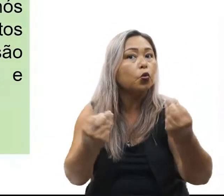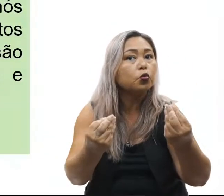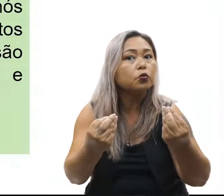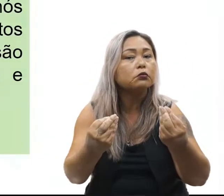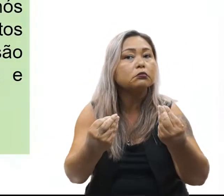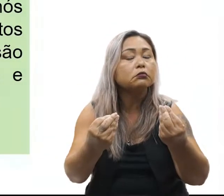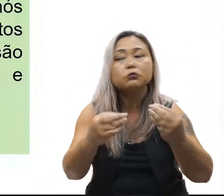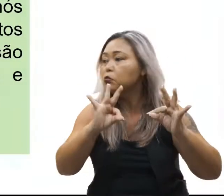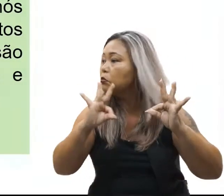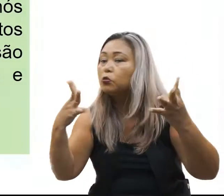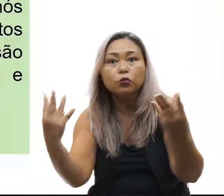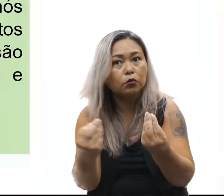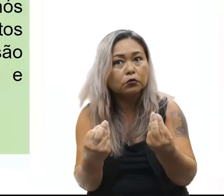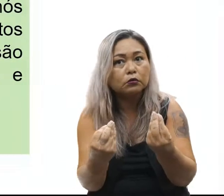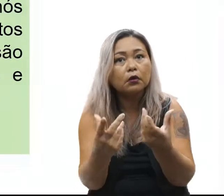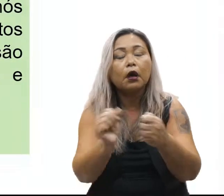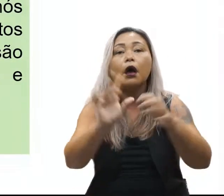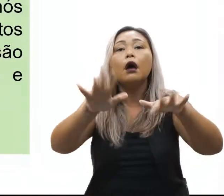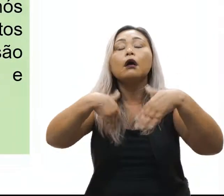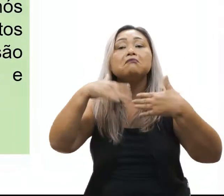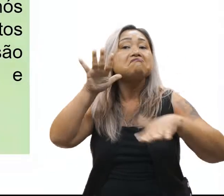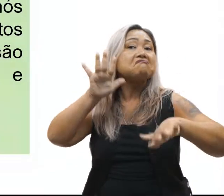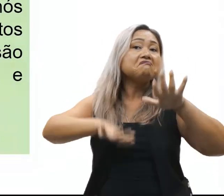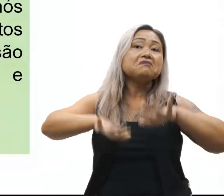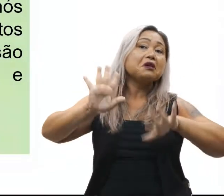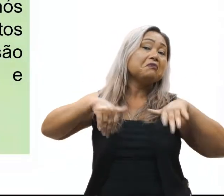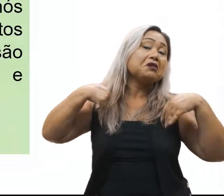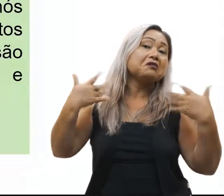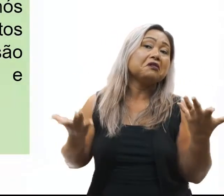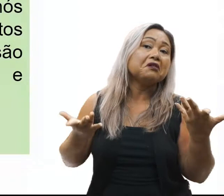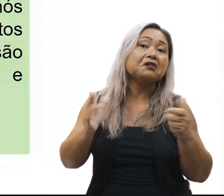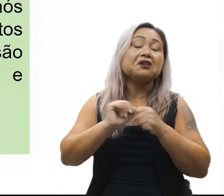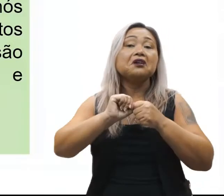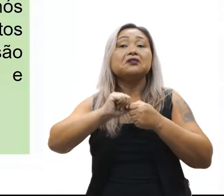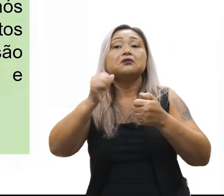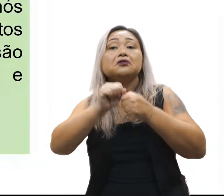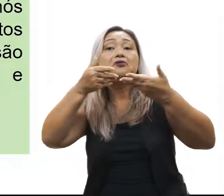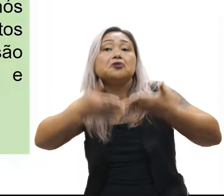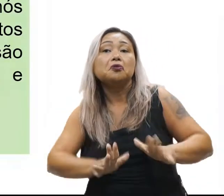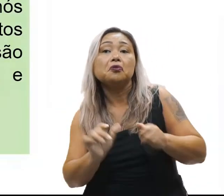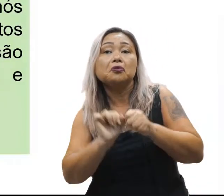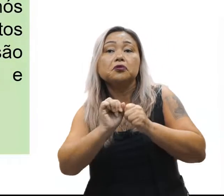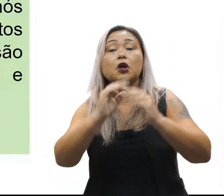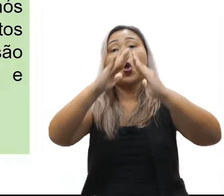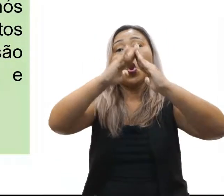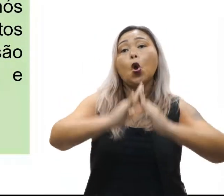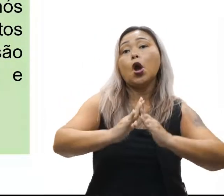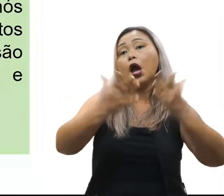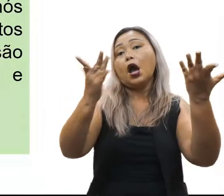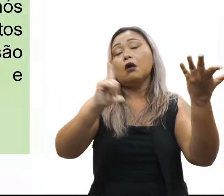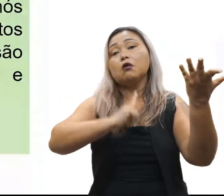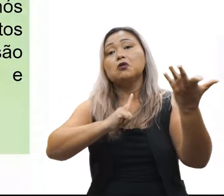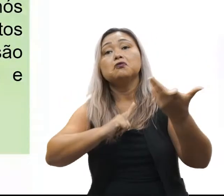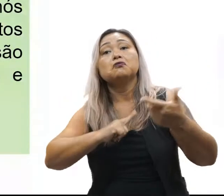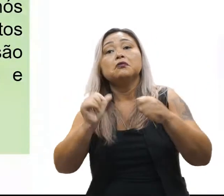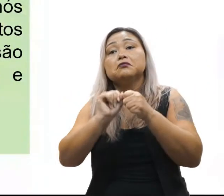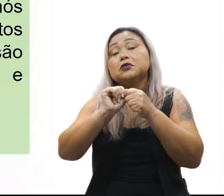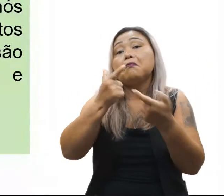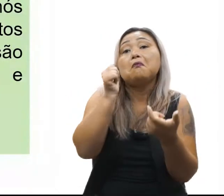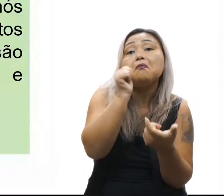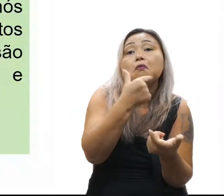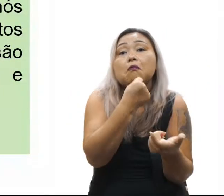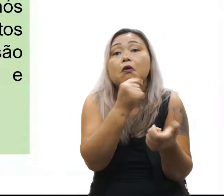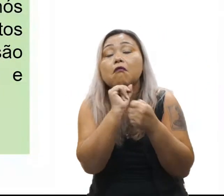exceção, independente de que nacionalidade, local de residência, sexo,